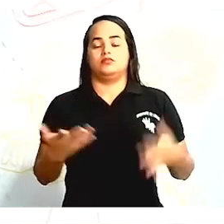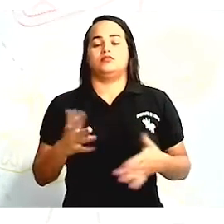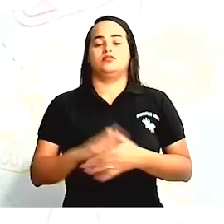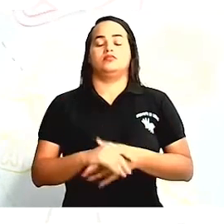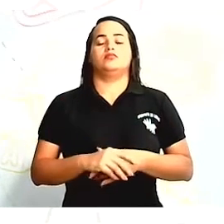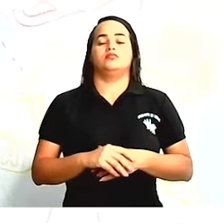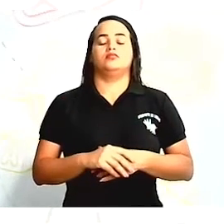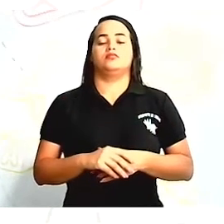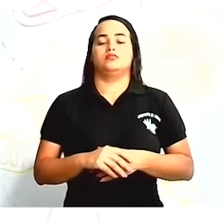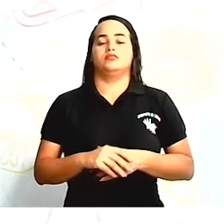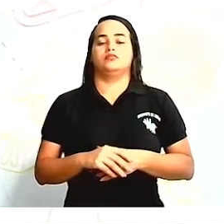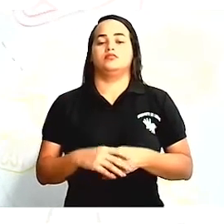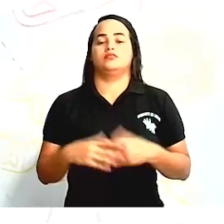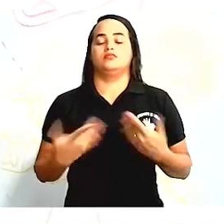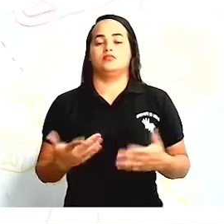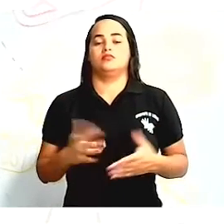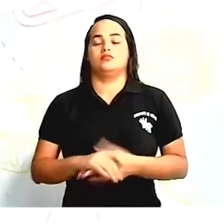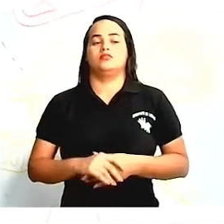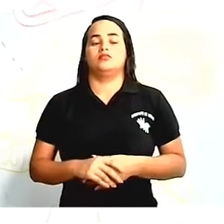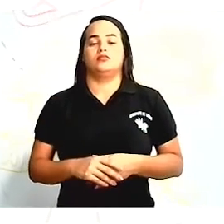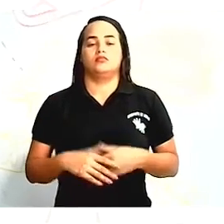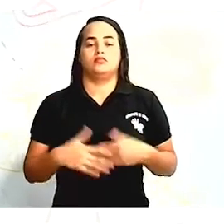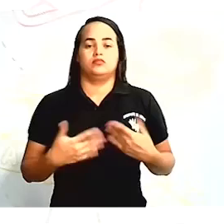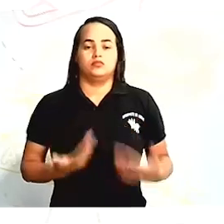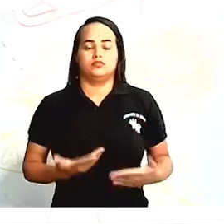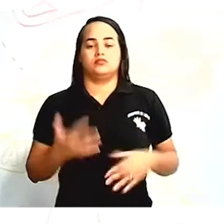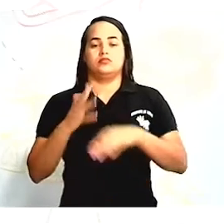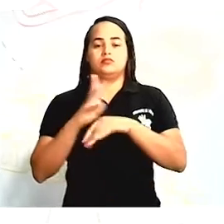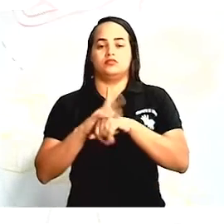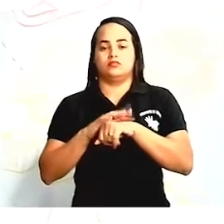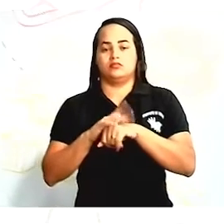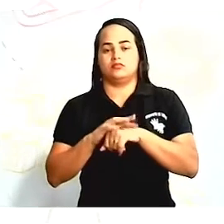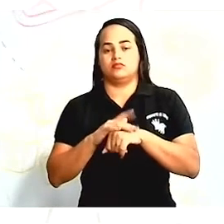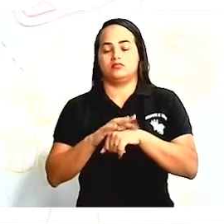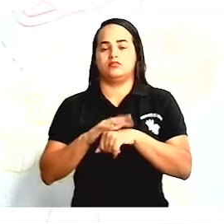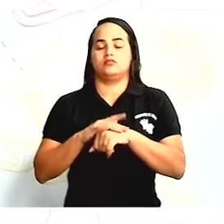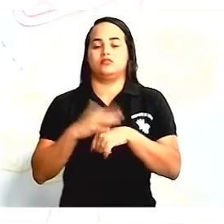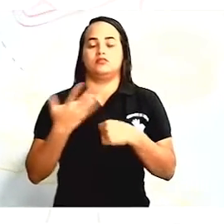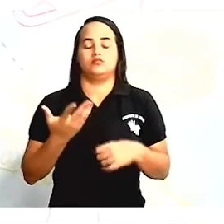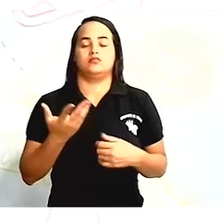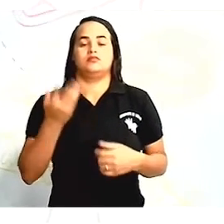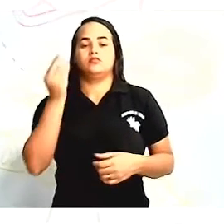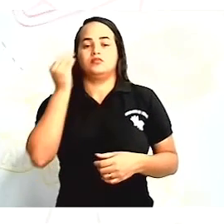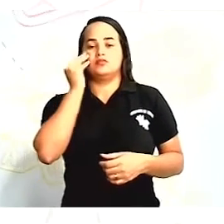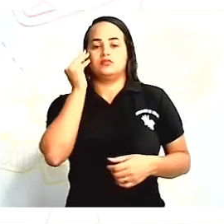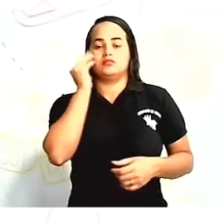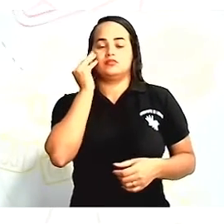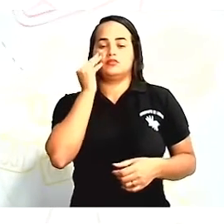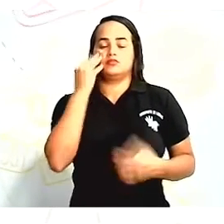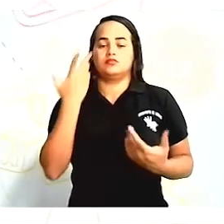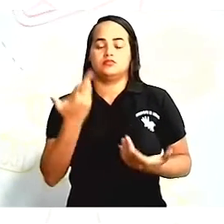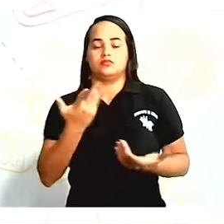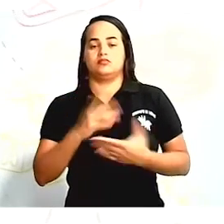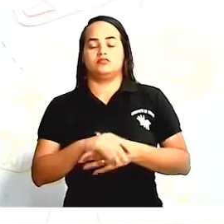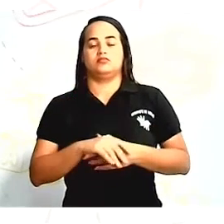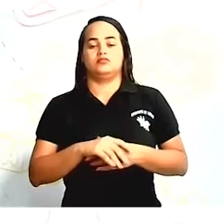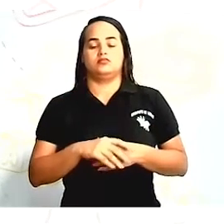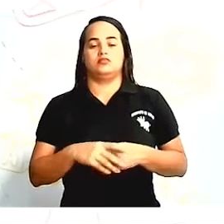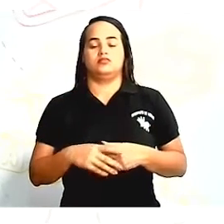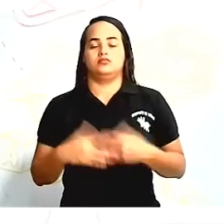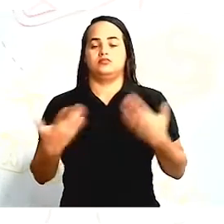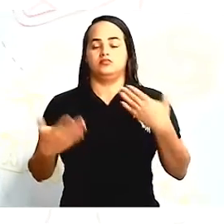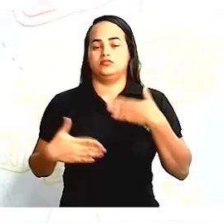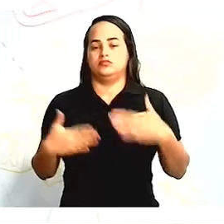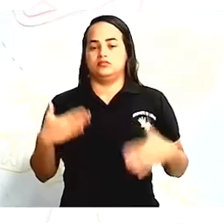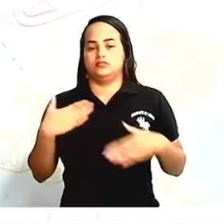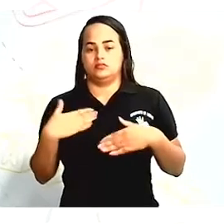essa perca? Vai abrir caminhos para o quê? Para doenças oportunistas. Isso aí, como o sistema vai